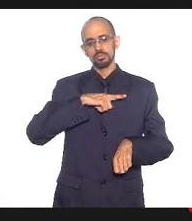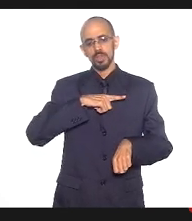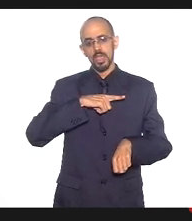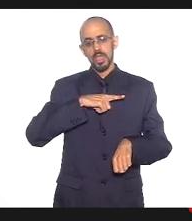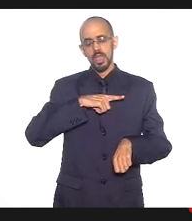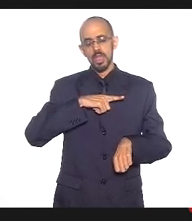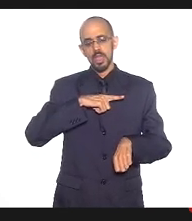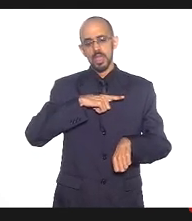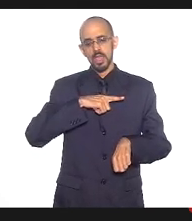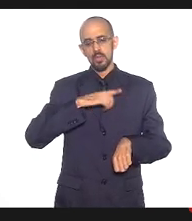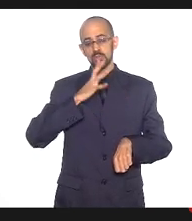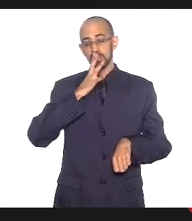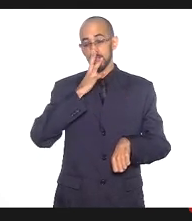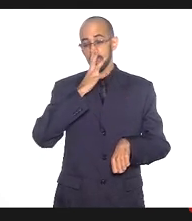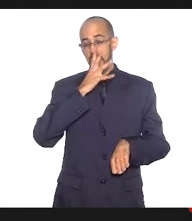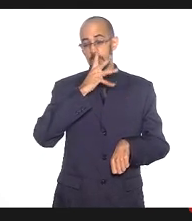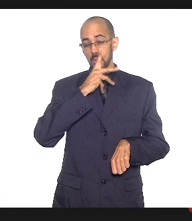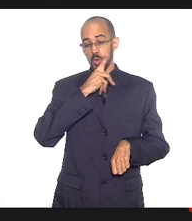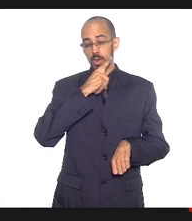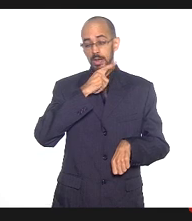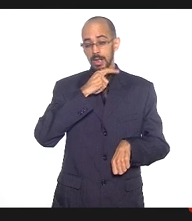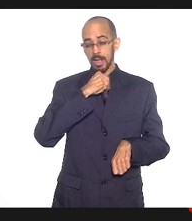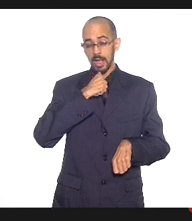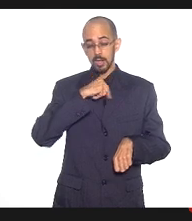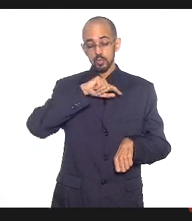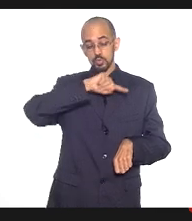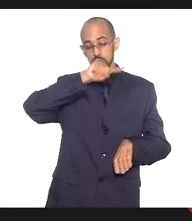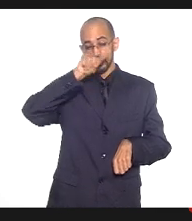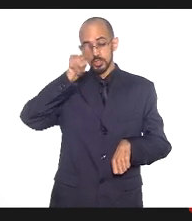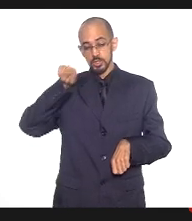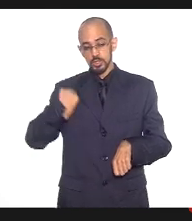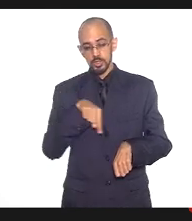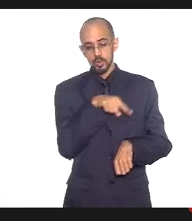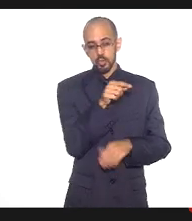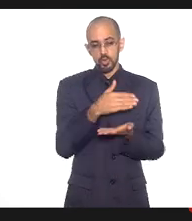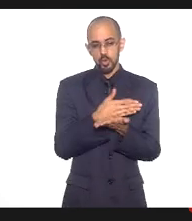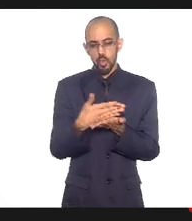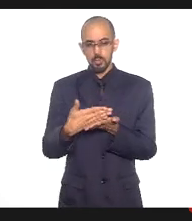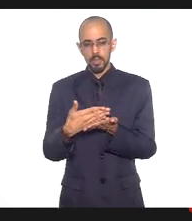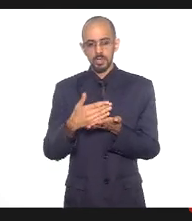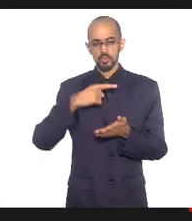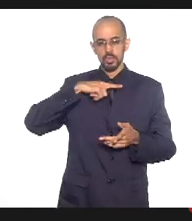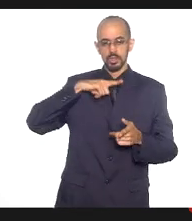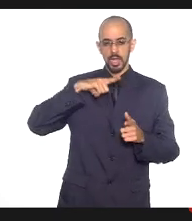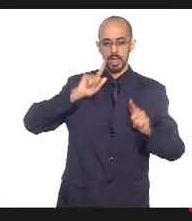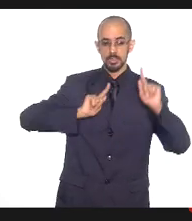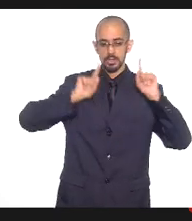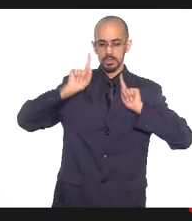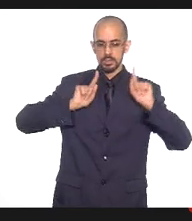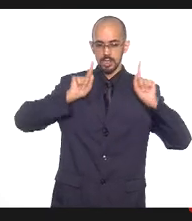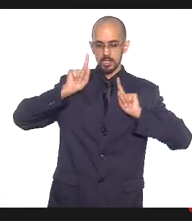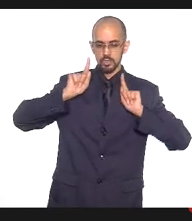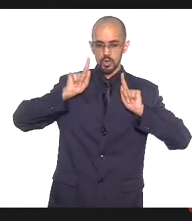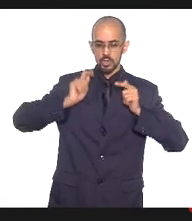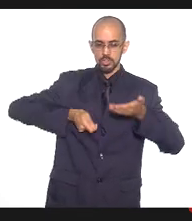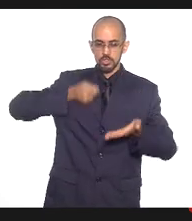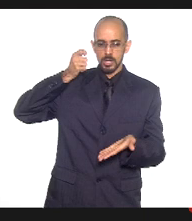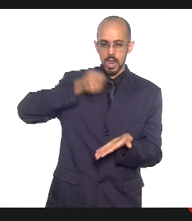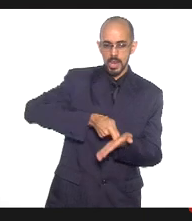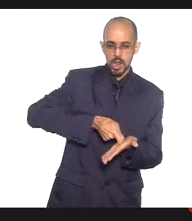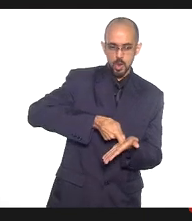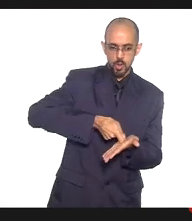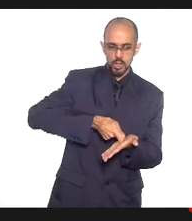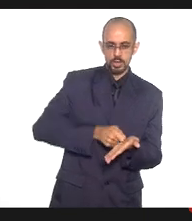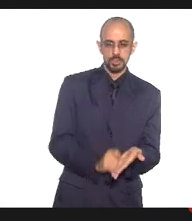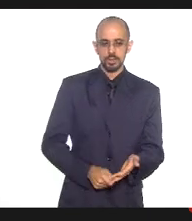ciclo, desde o início, que passa pelas licitações, pelos leilões, onde as empresas,